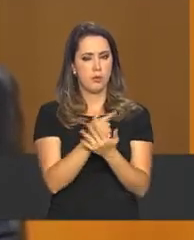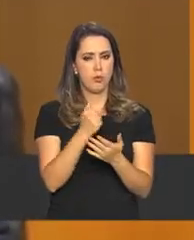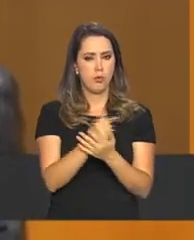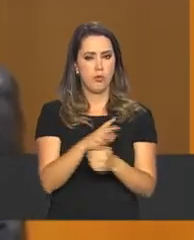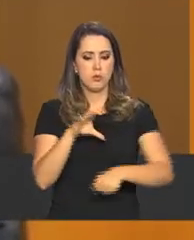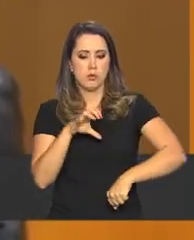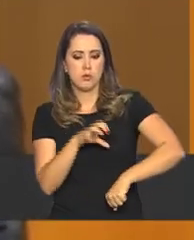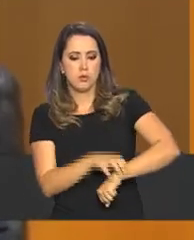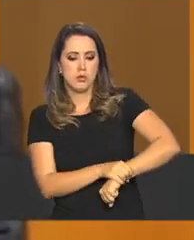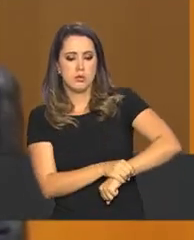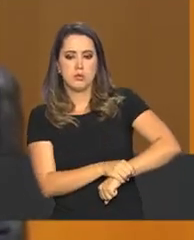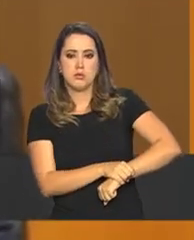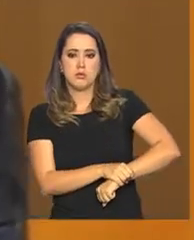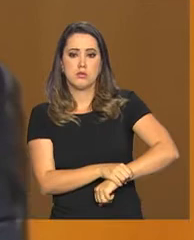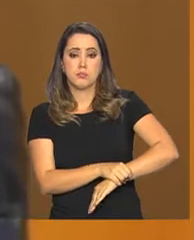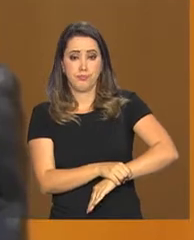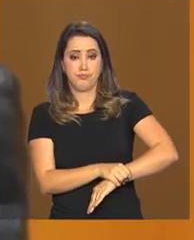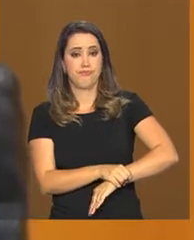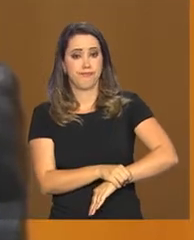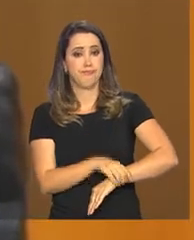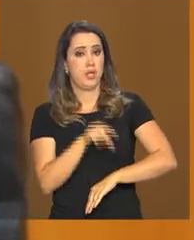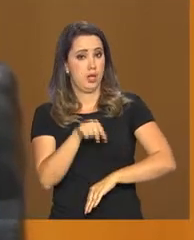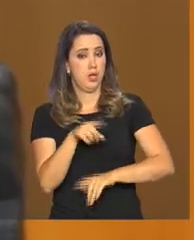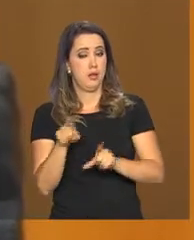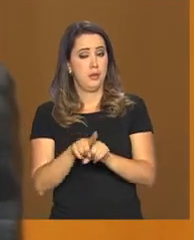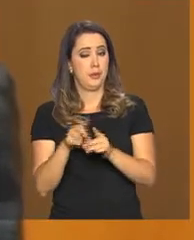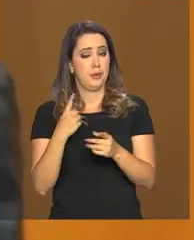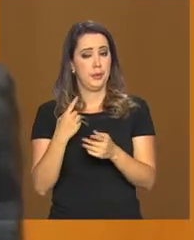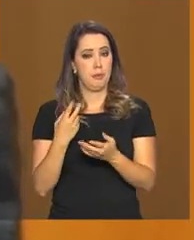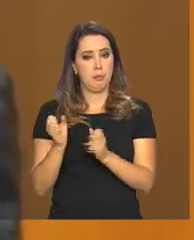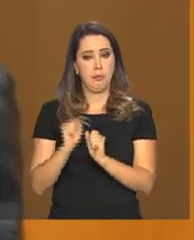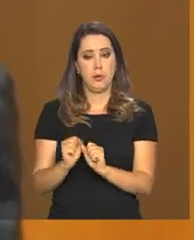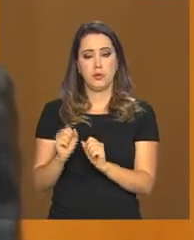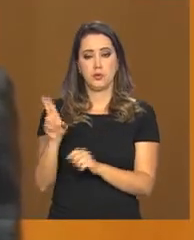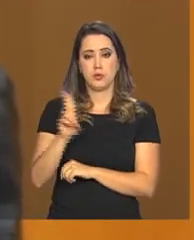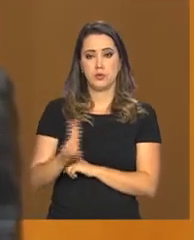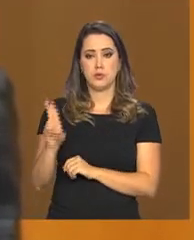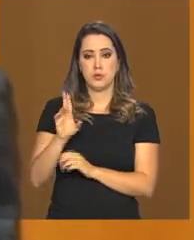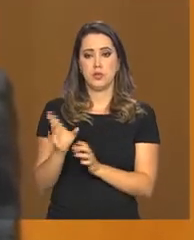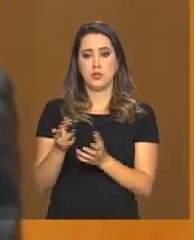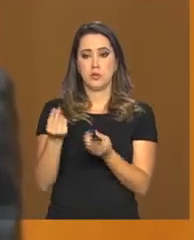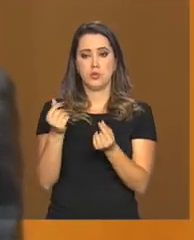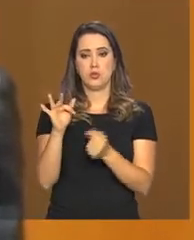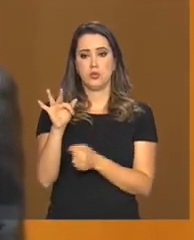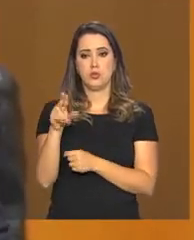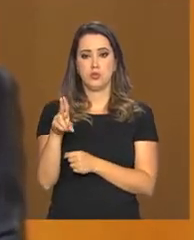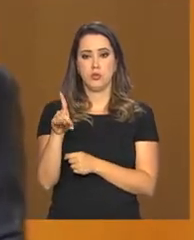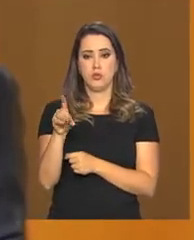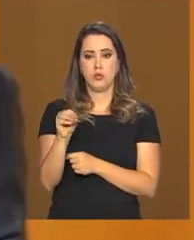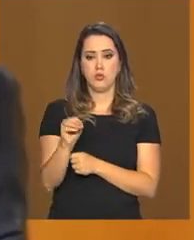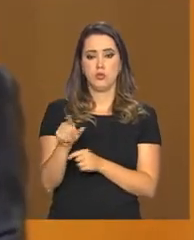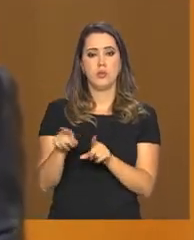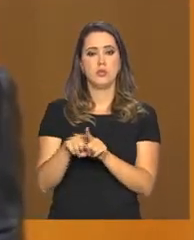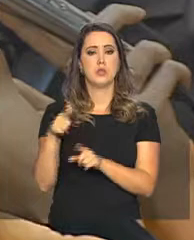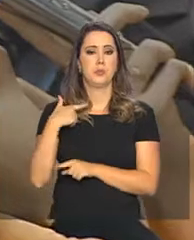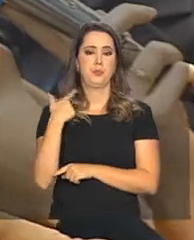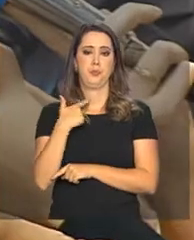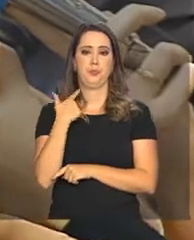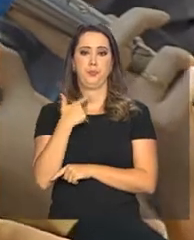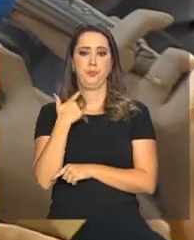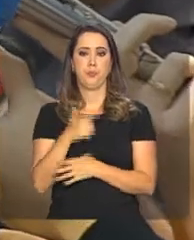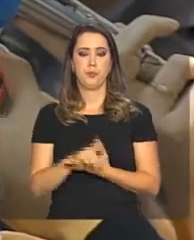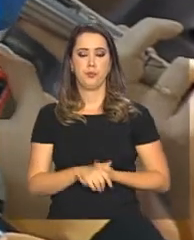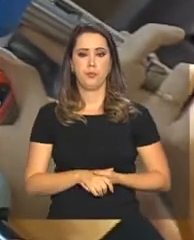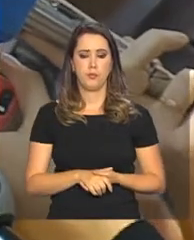tornozeleiras eletrônicas esse recurso saíram por exemplo do fundo penitenciário nacional e também das loterias todo